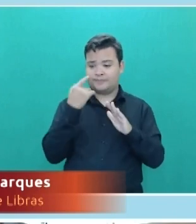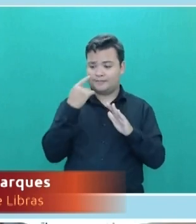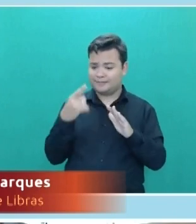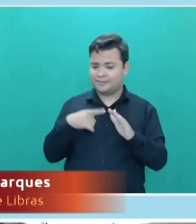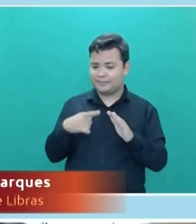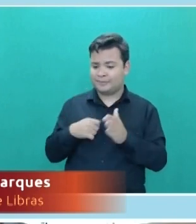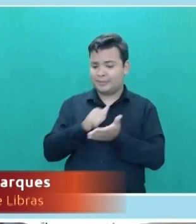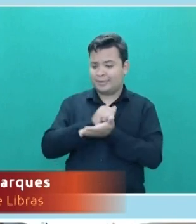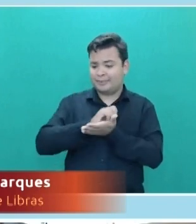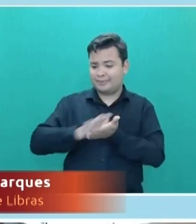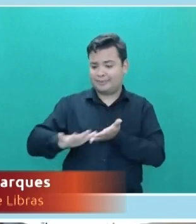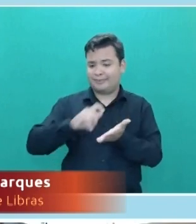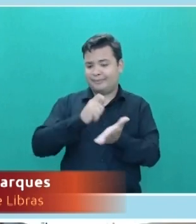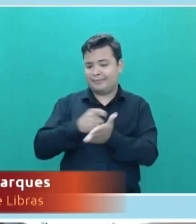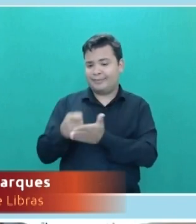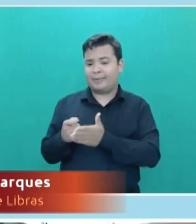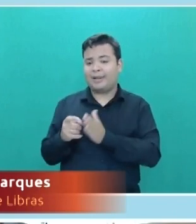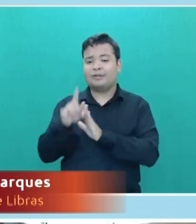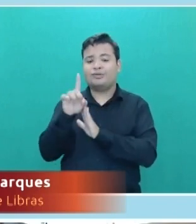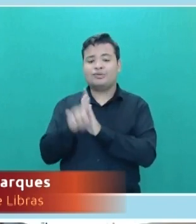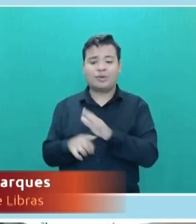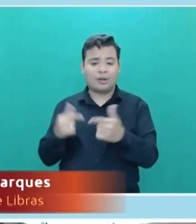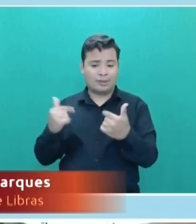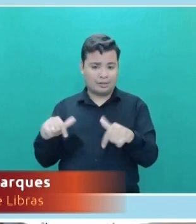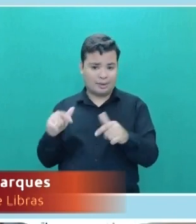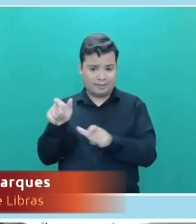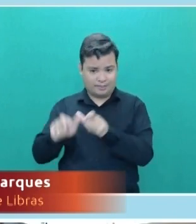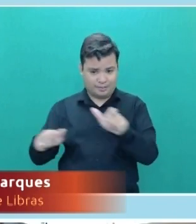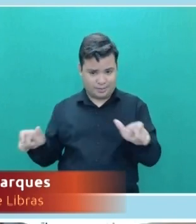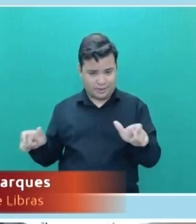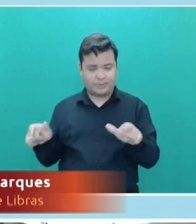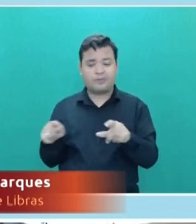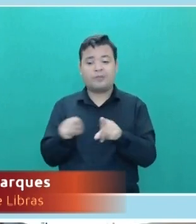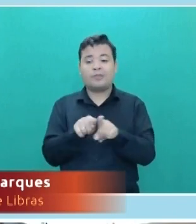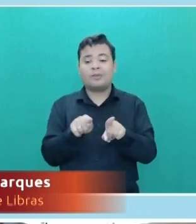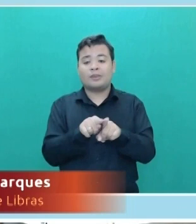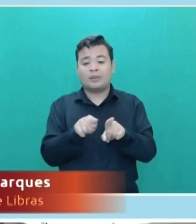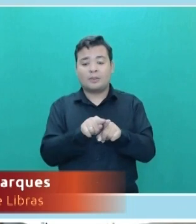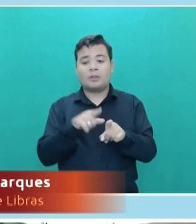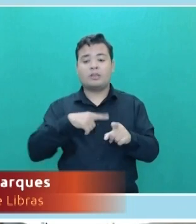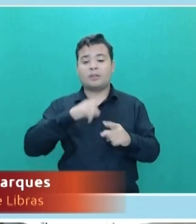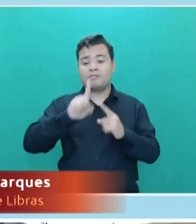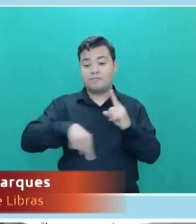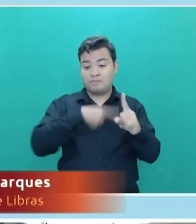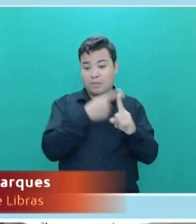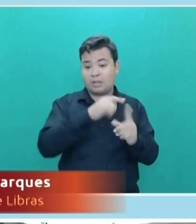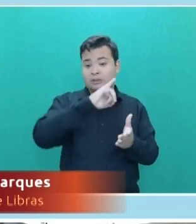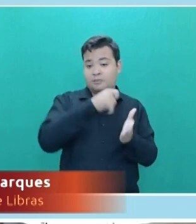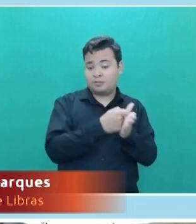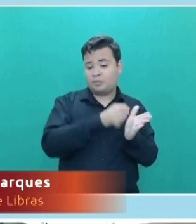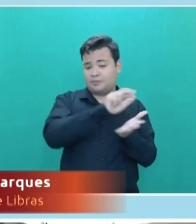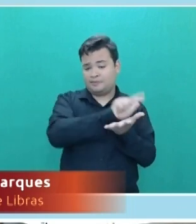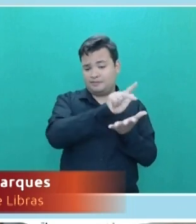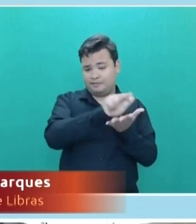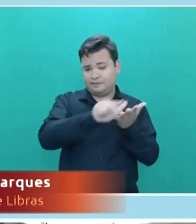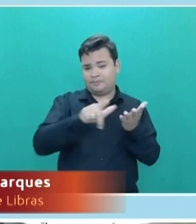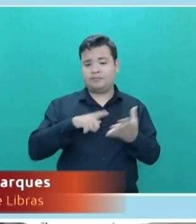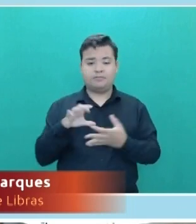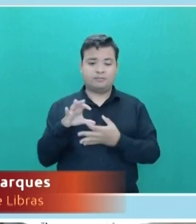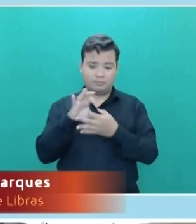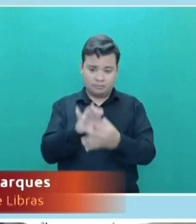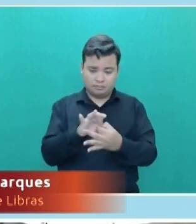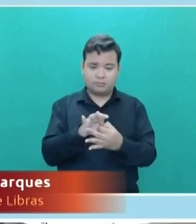os direitos trabalhistas e os demais tributos inerentes, né, vinculados à contratação